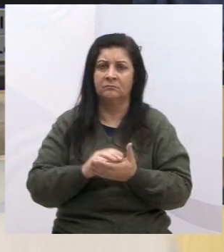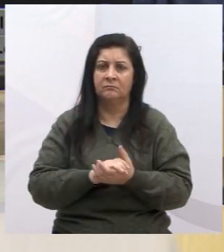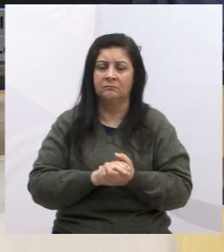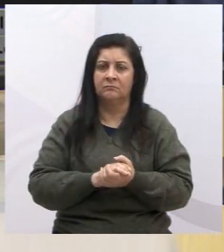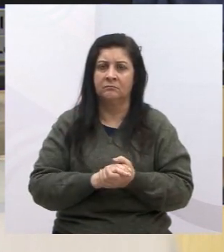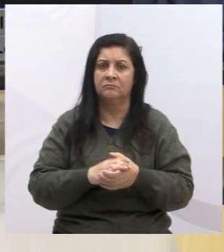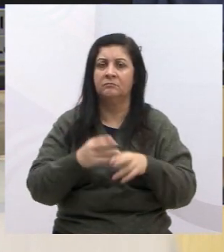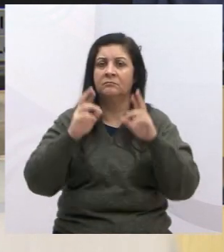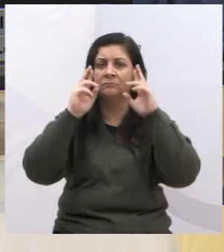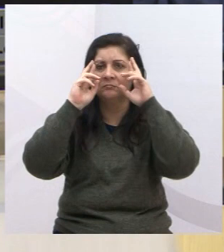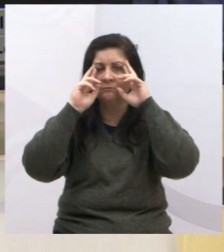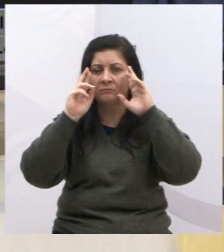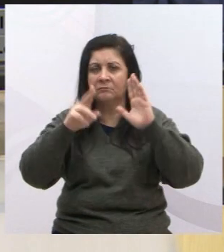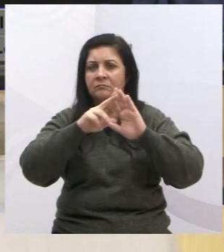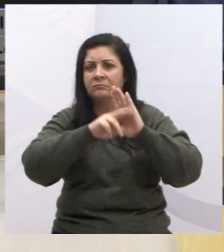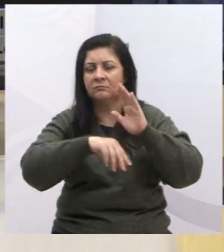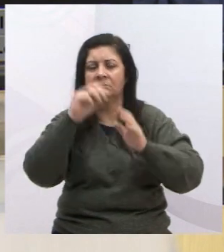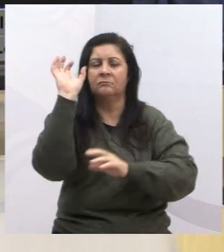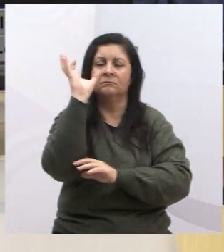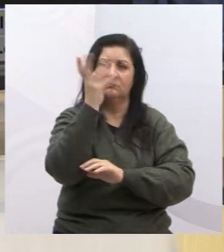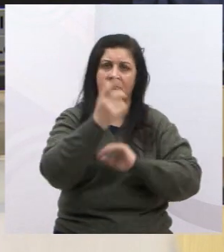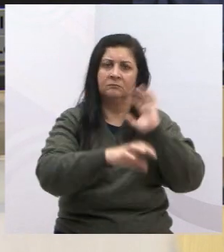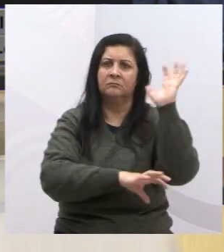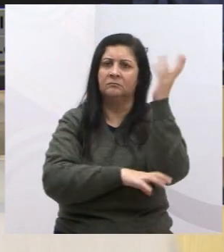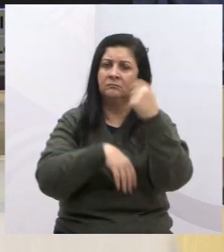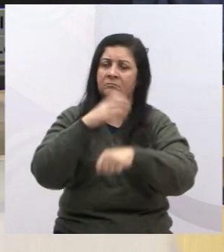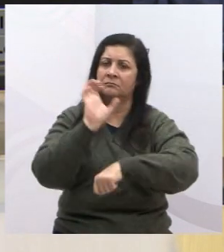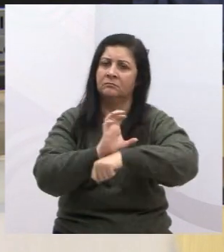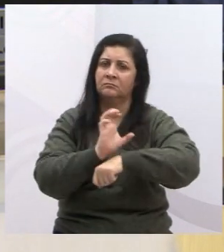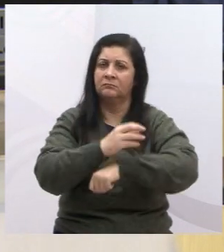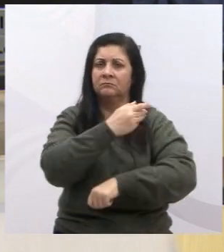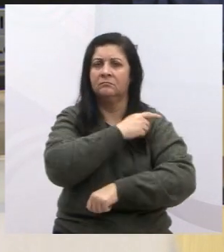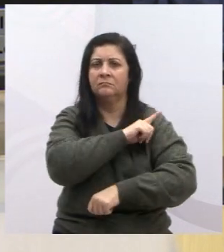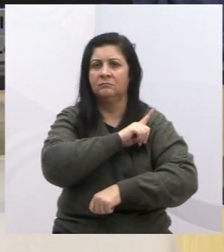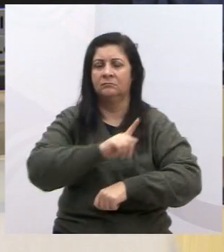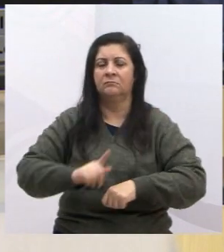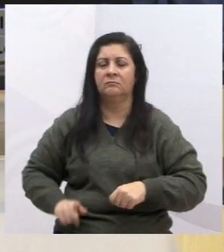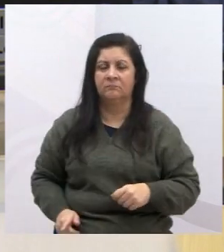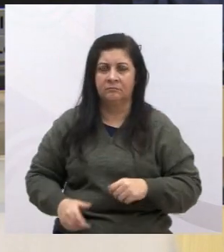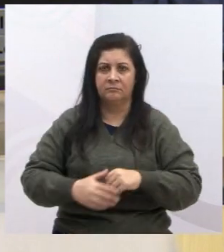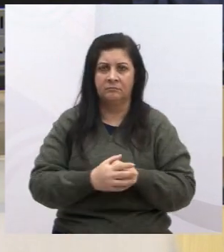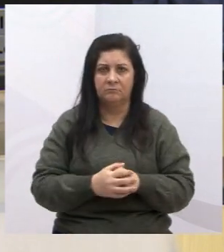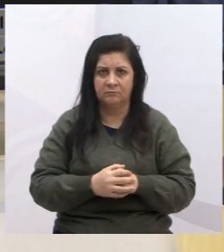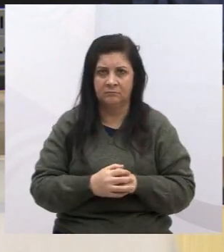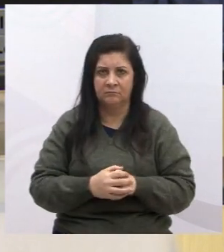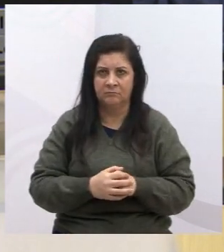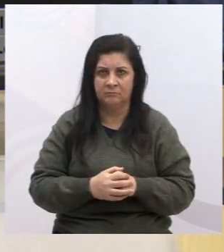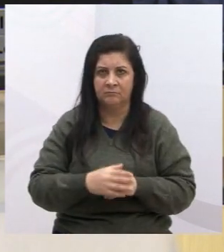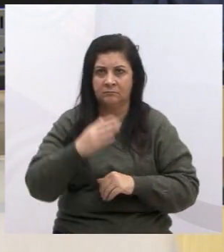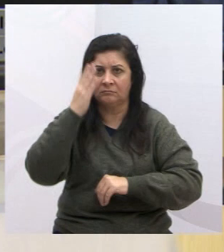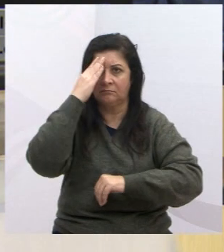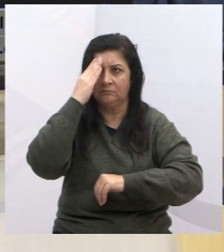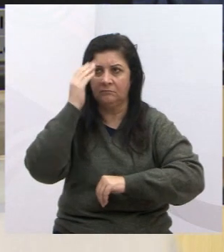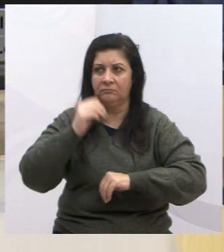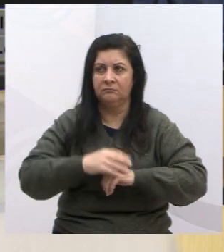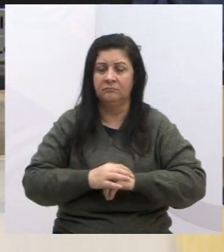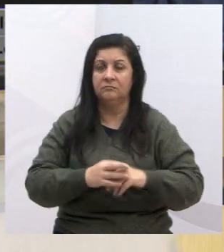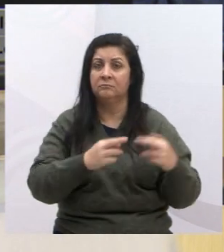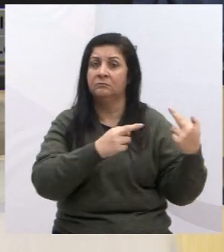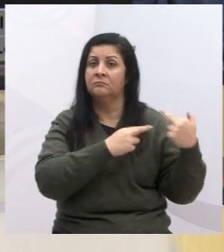com respeito às normas ambientais, estaduais e federais. Considerando que entre as funções do legislador